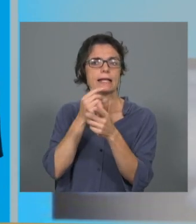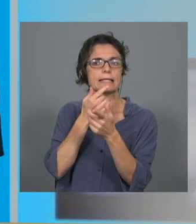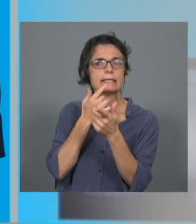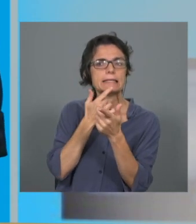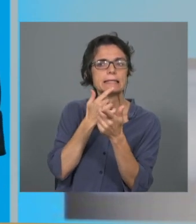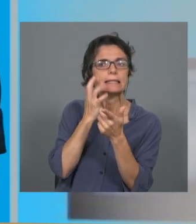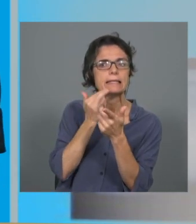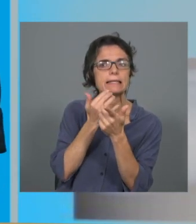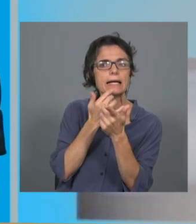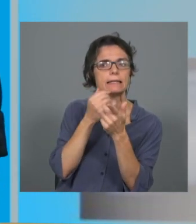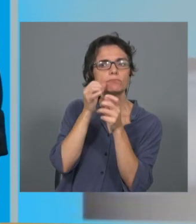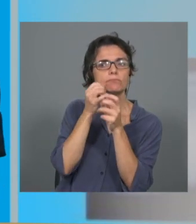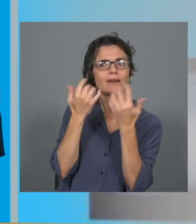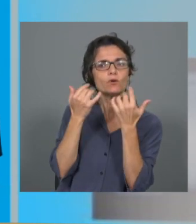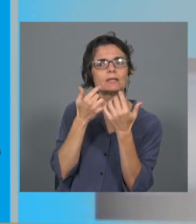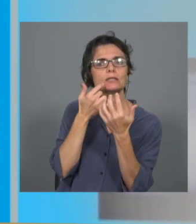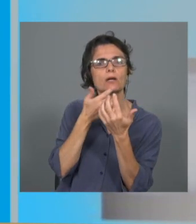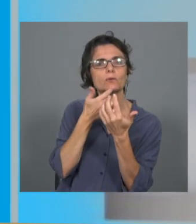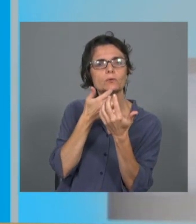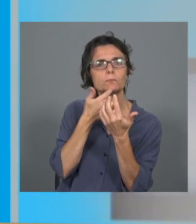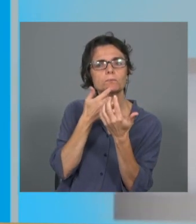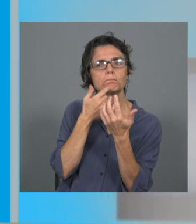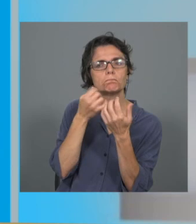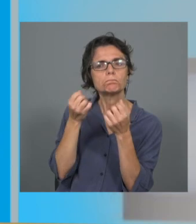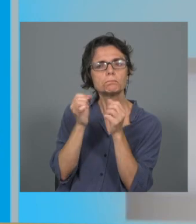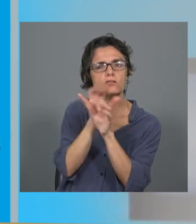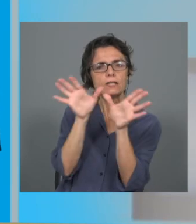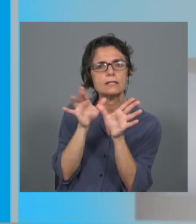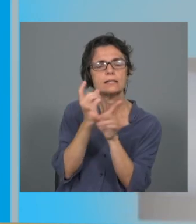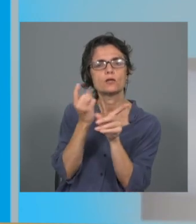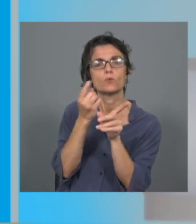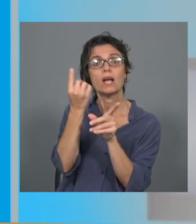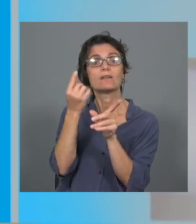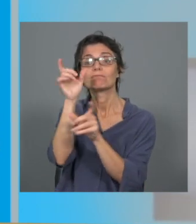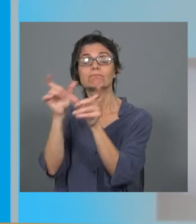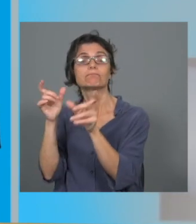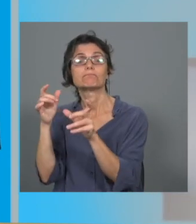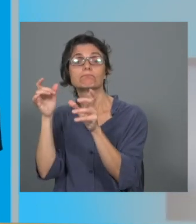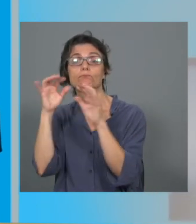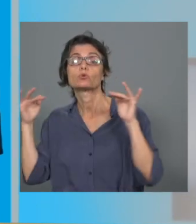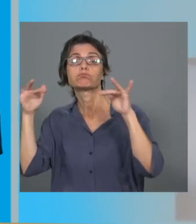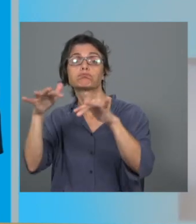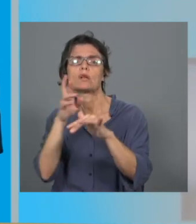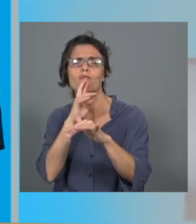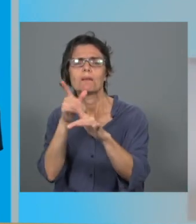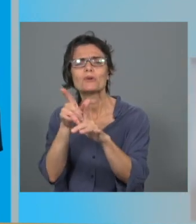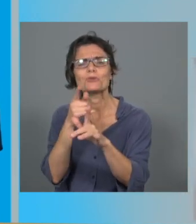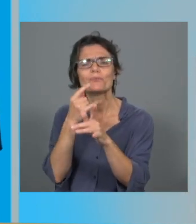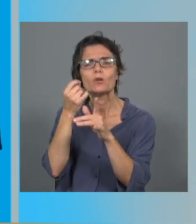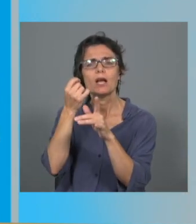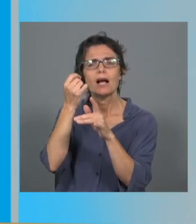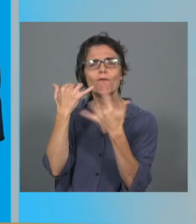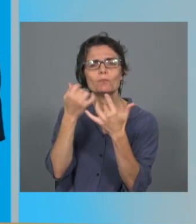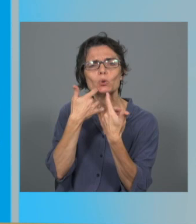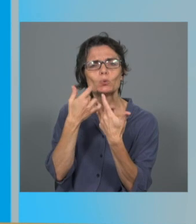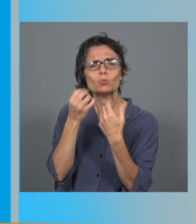que se passou, o sacrifício que as crianças tiveram e que ultrapassaram para que a fé fosse